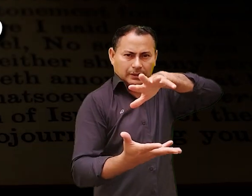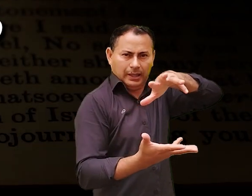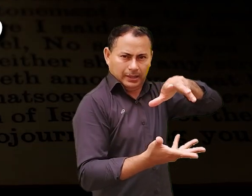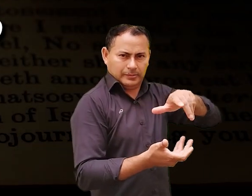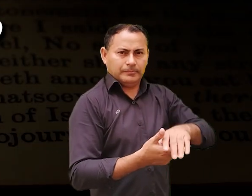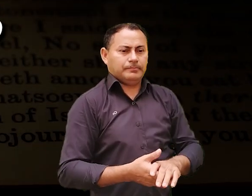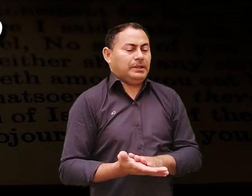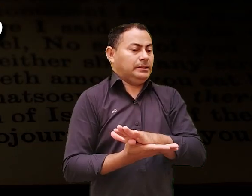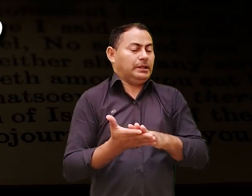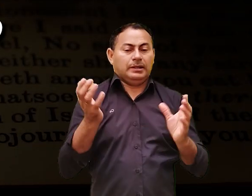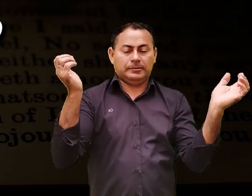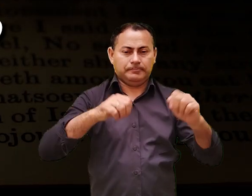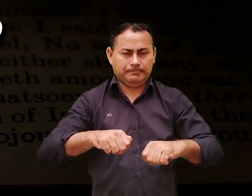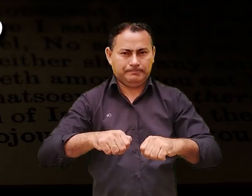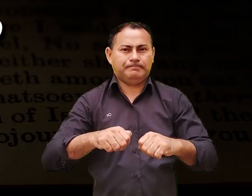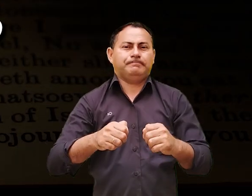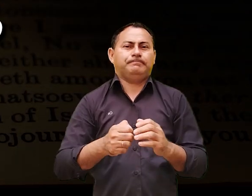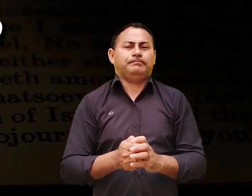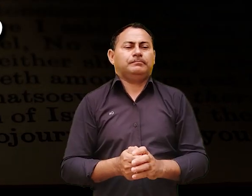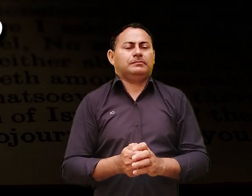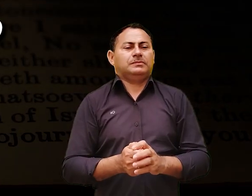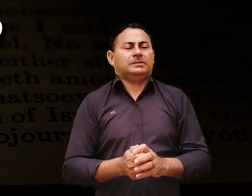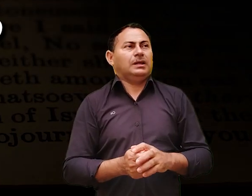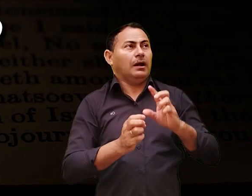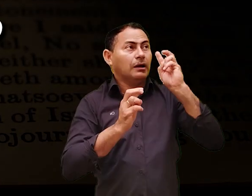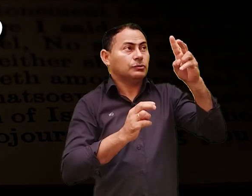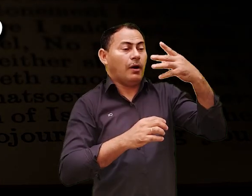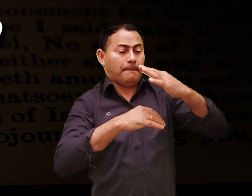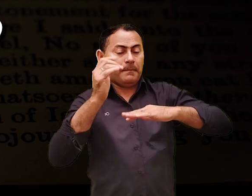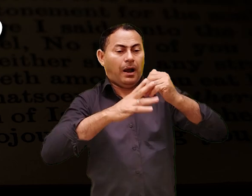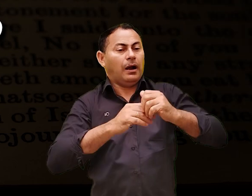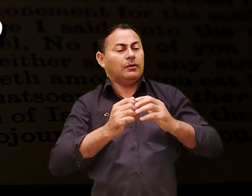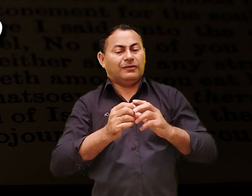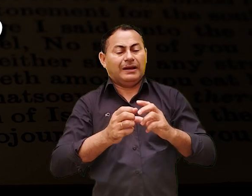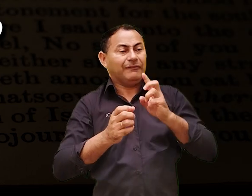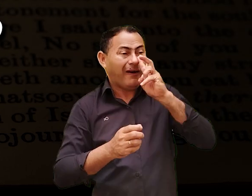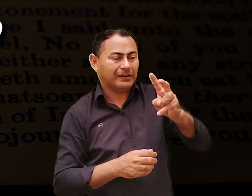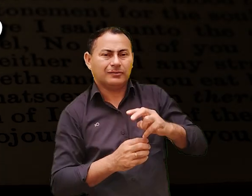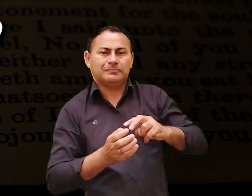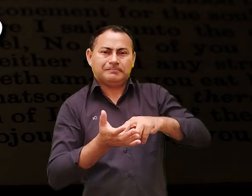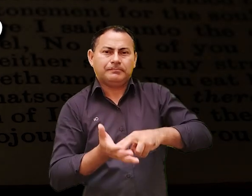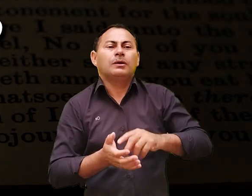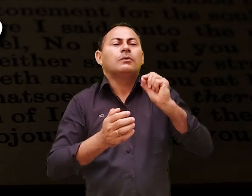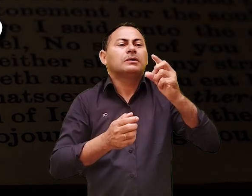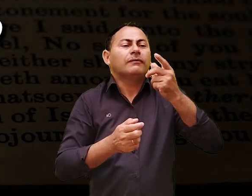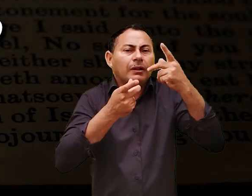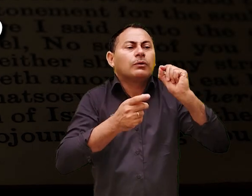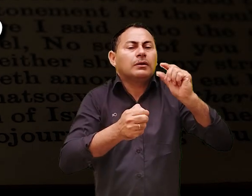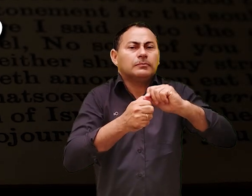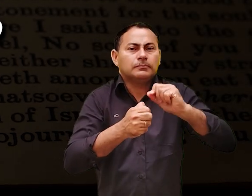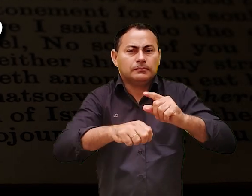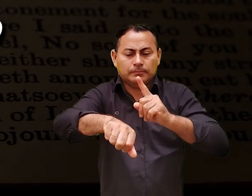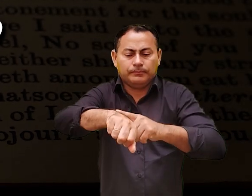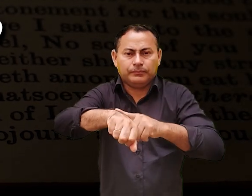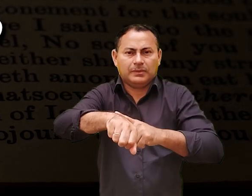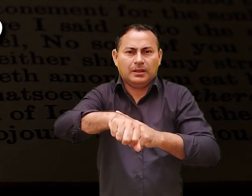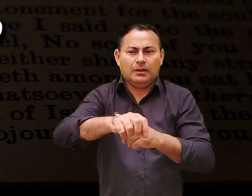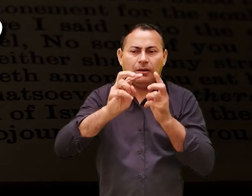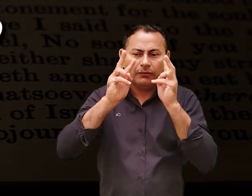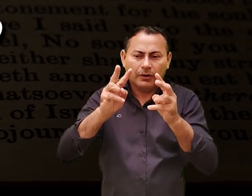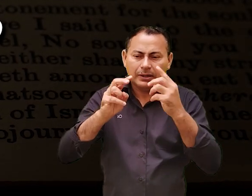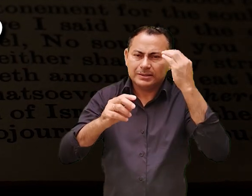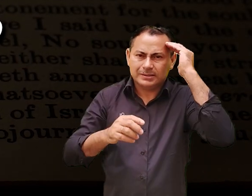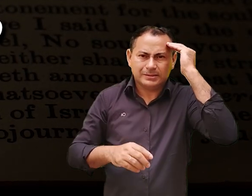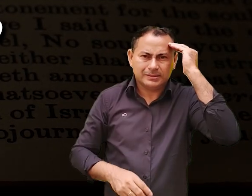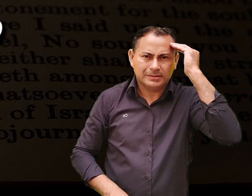terra. Ninguém é capaz de resistir sua mão ou dizer-lhe: o que fizeste? Naquele momento voltou